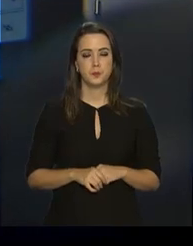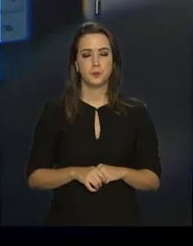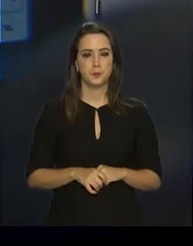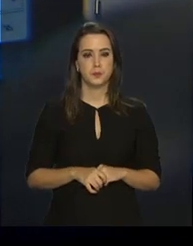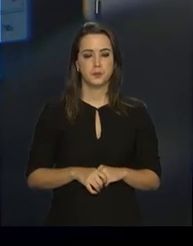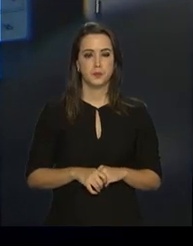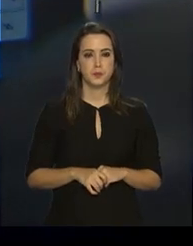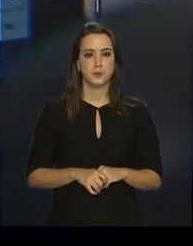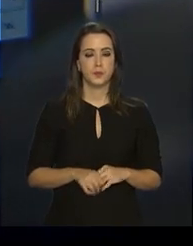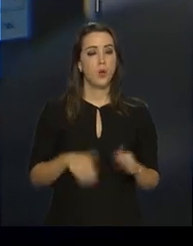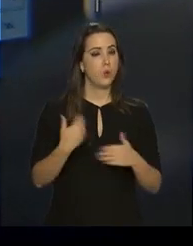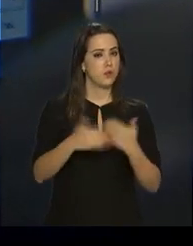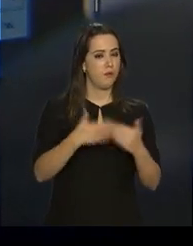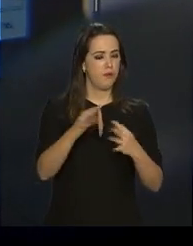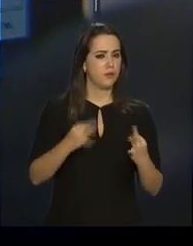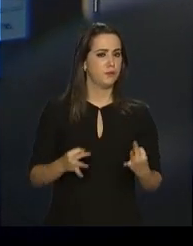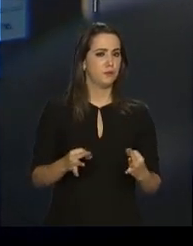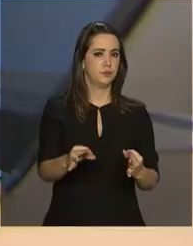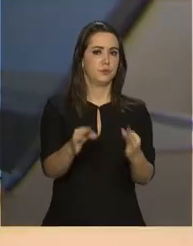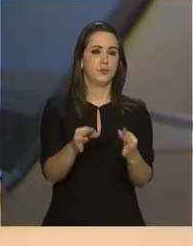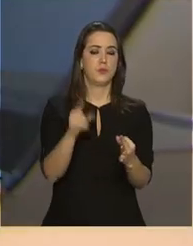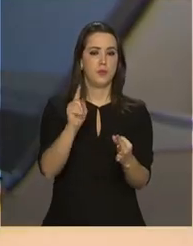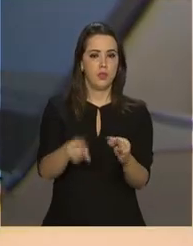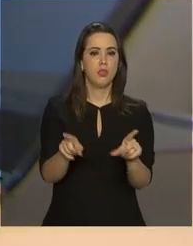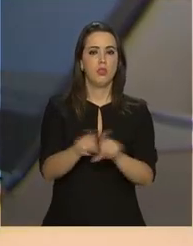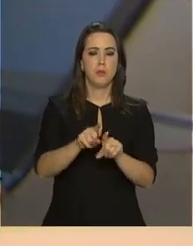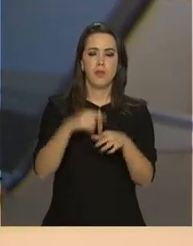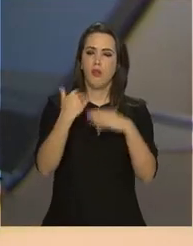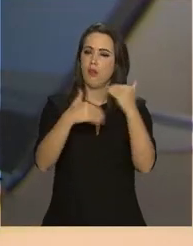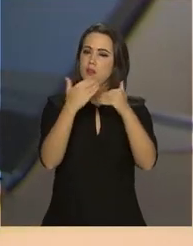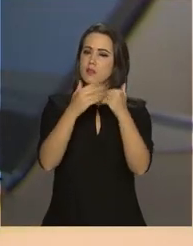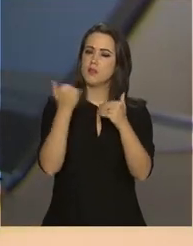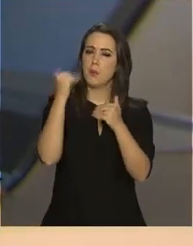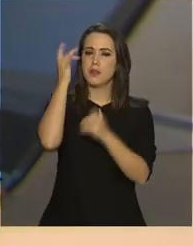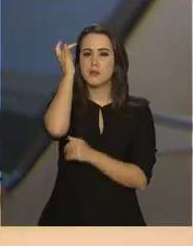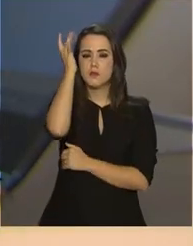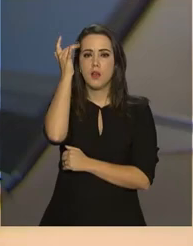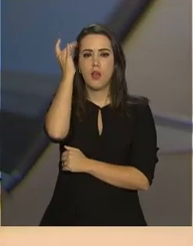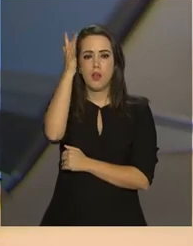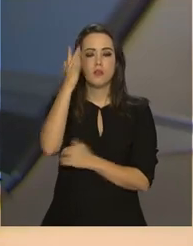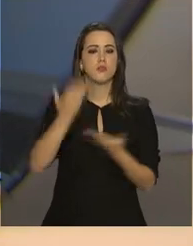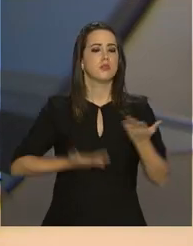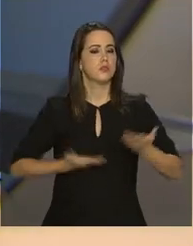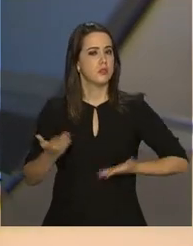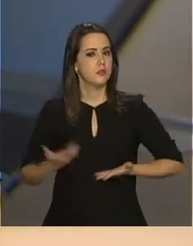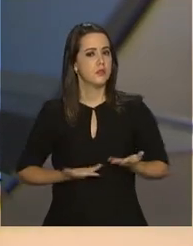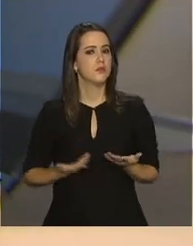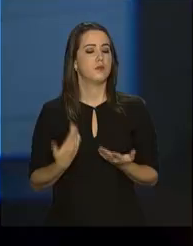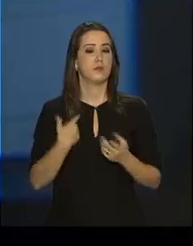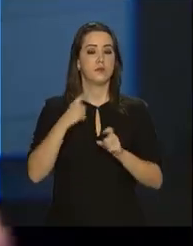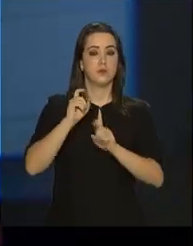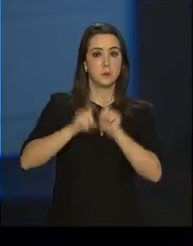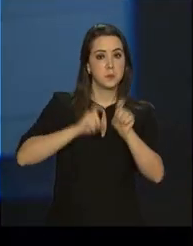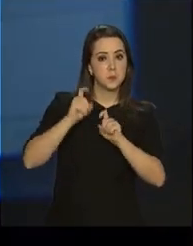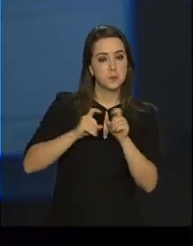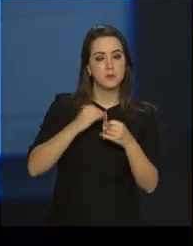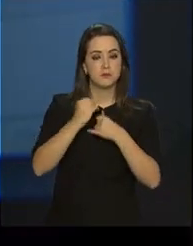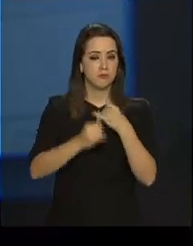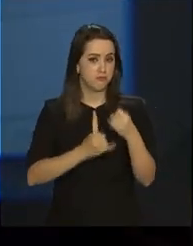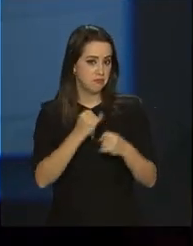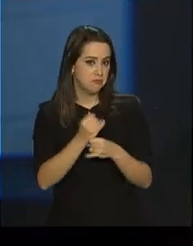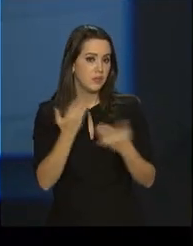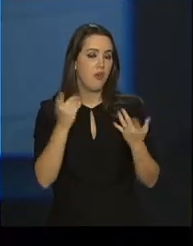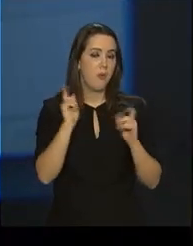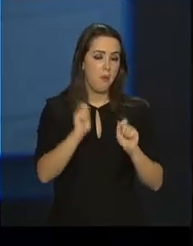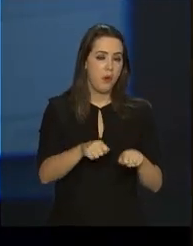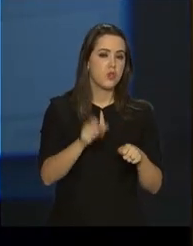Com os avanços tecnológicos, também cresceram as facilidades dos serviços digitalizados. Pela internet é